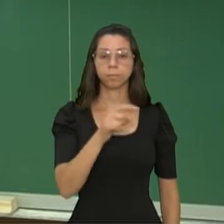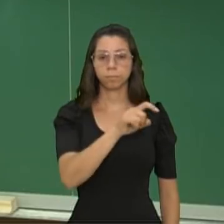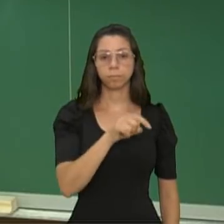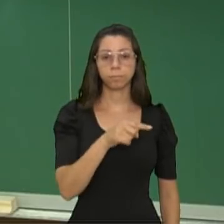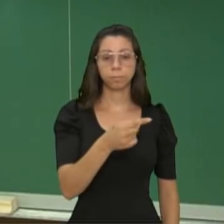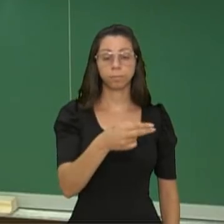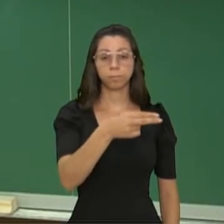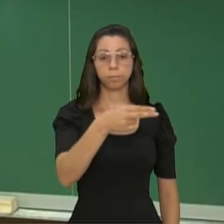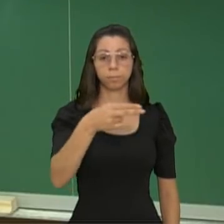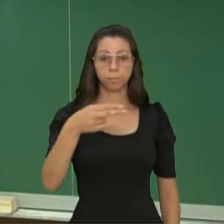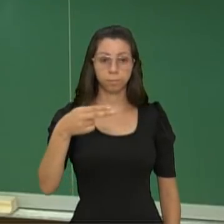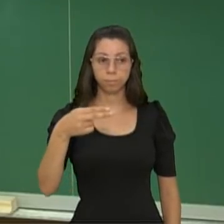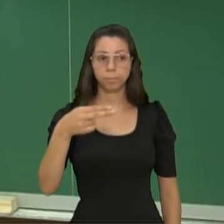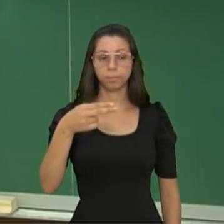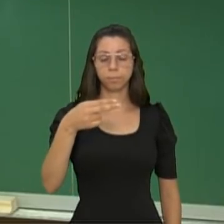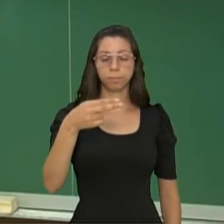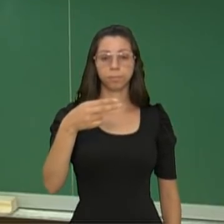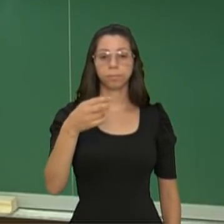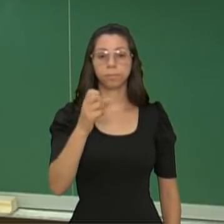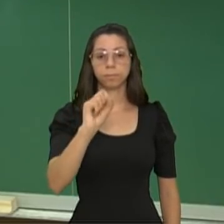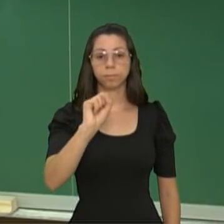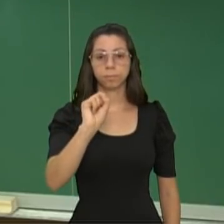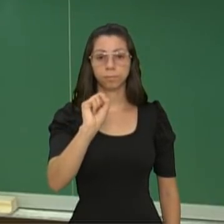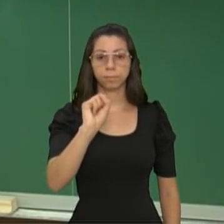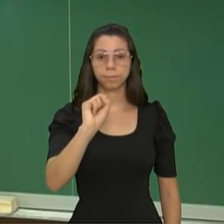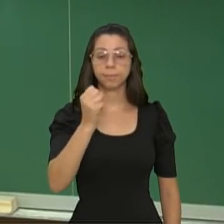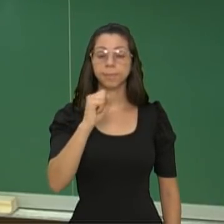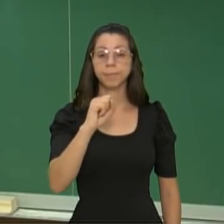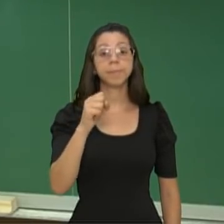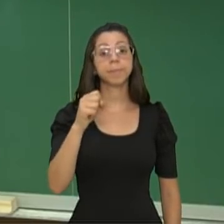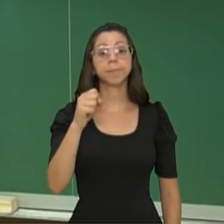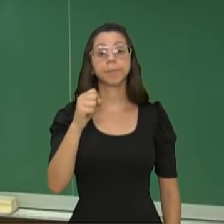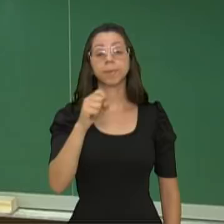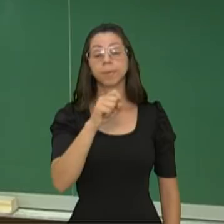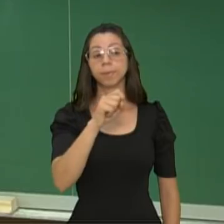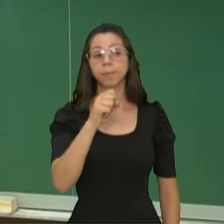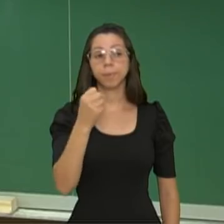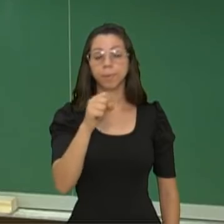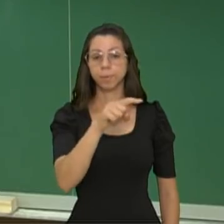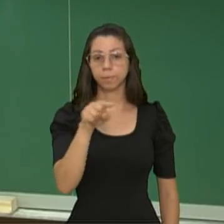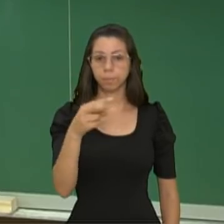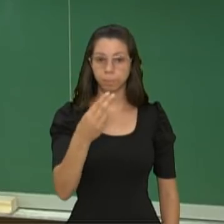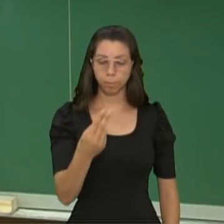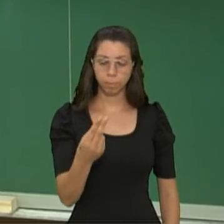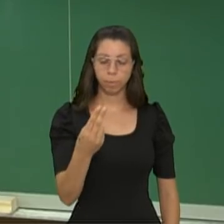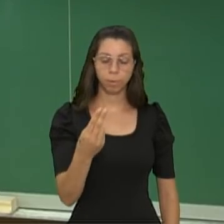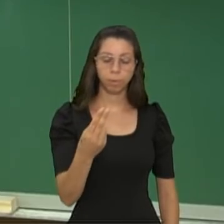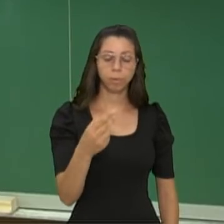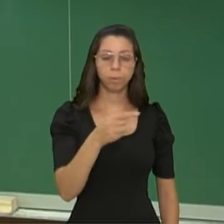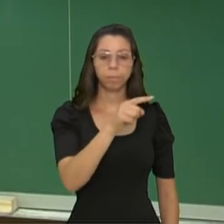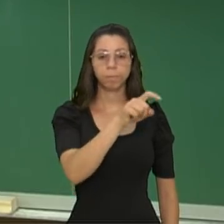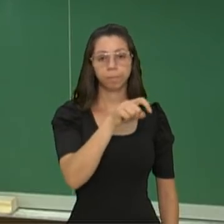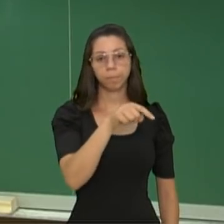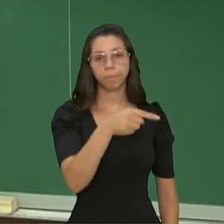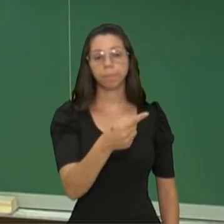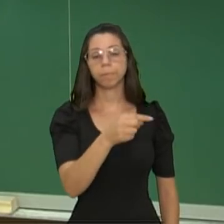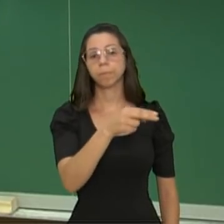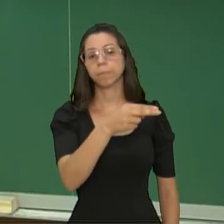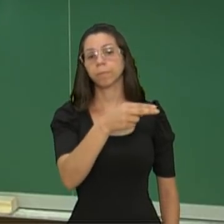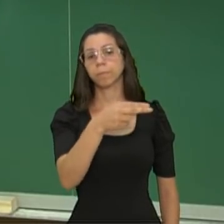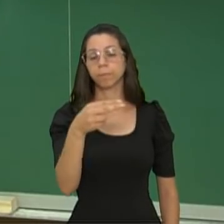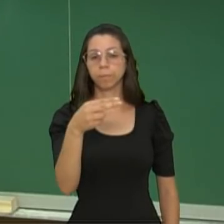X1 vai ser igual a 8 dividido por 2. X1 igual a